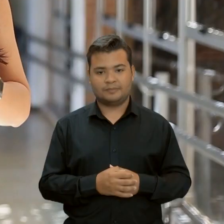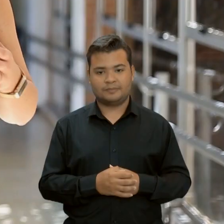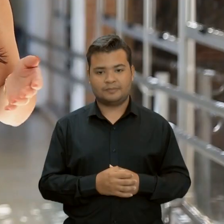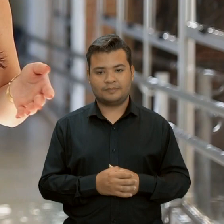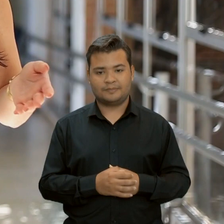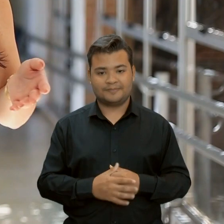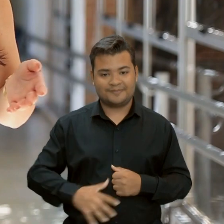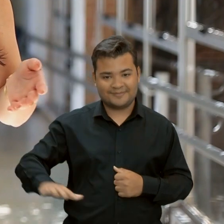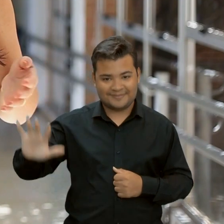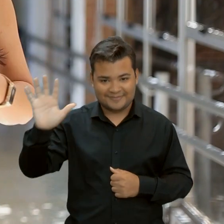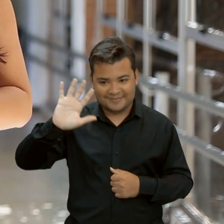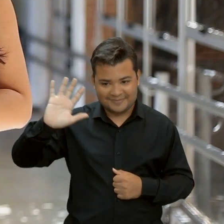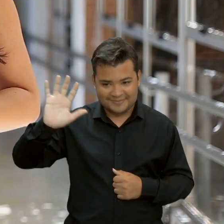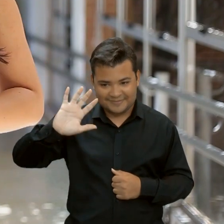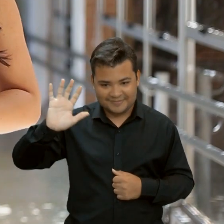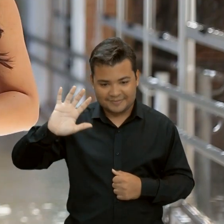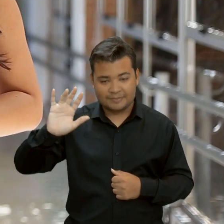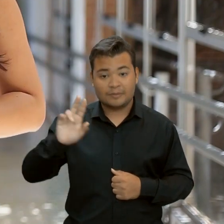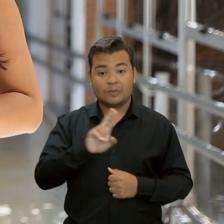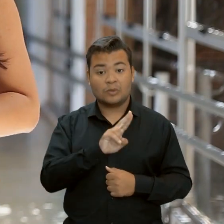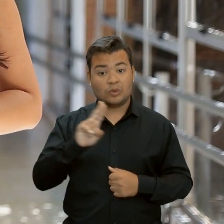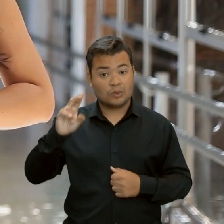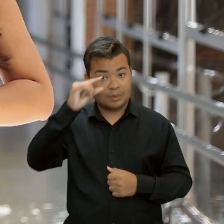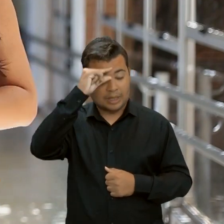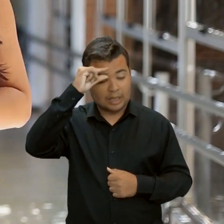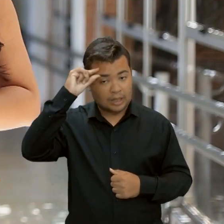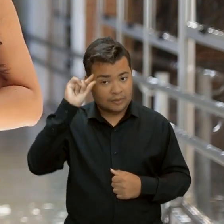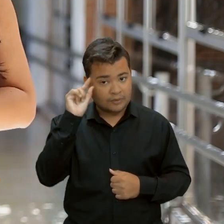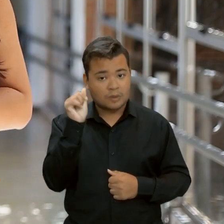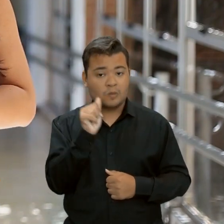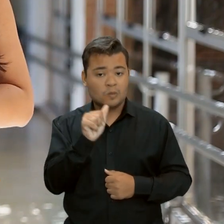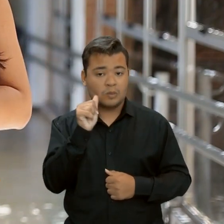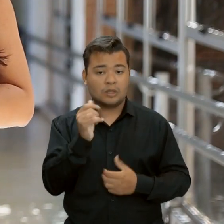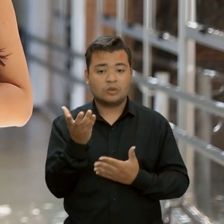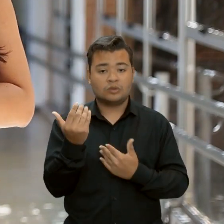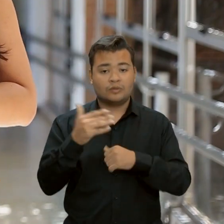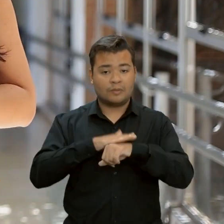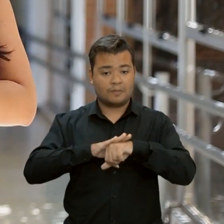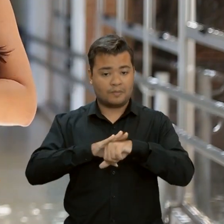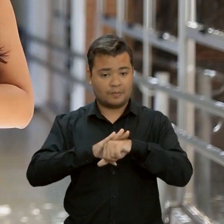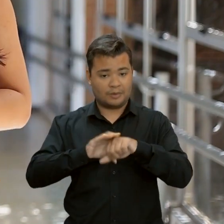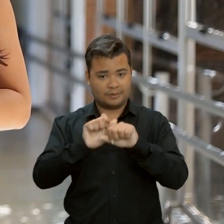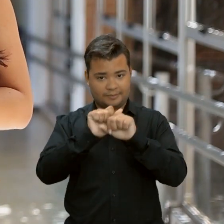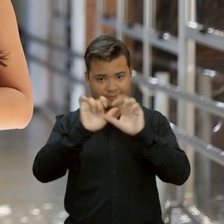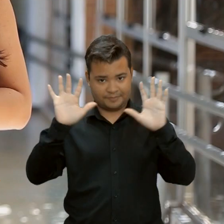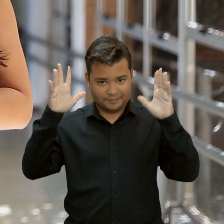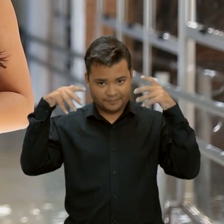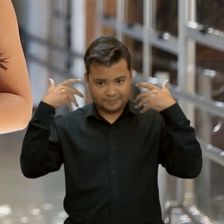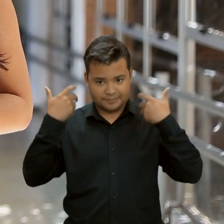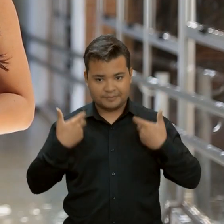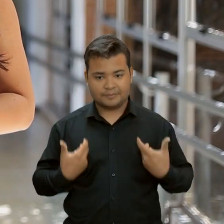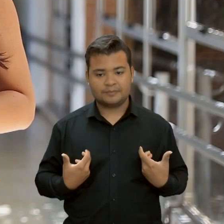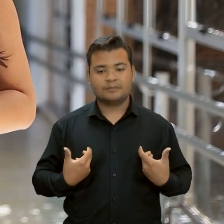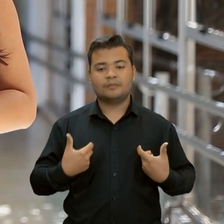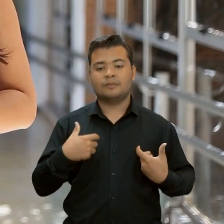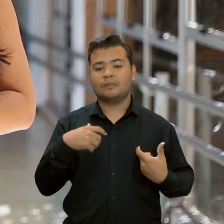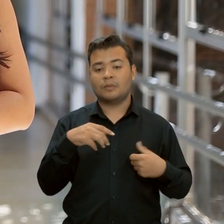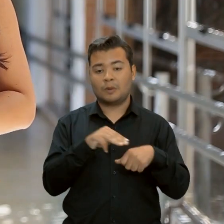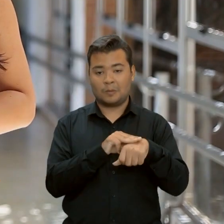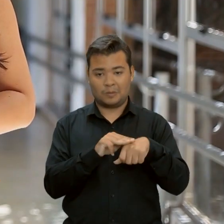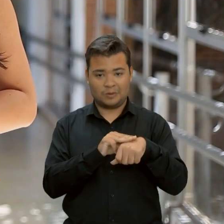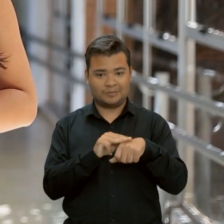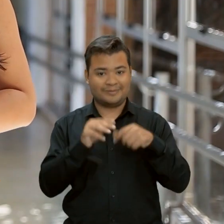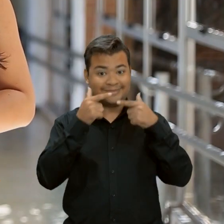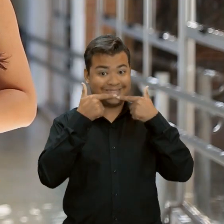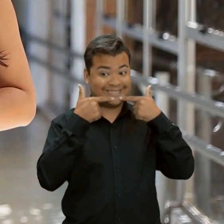Oiê, tudo bem por aí? Eu sou Lavínia Dornelas, uma mulher jovem de pele branca, com cabelos castanho escuros abaixo do ombro e um sorriso